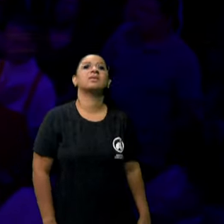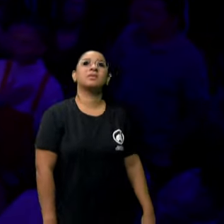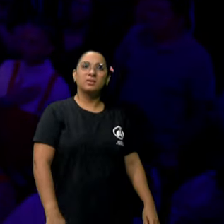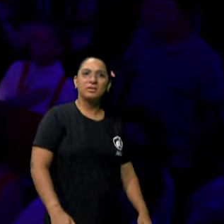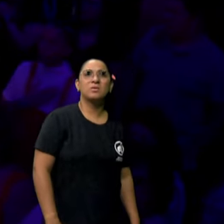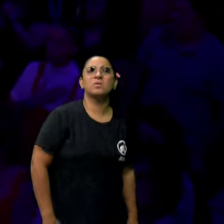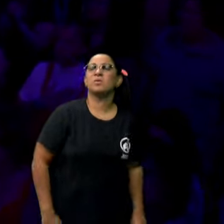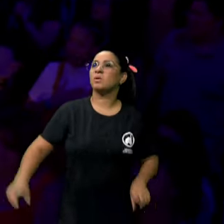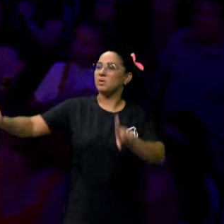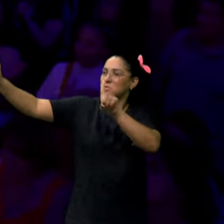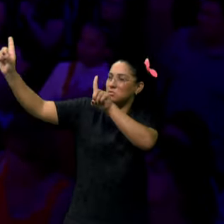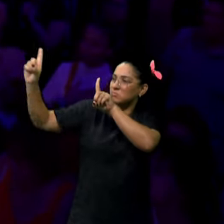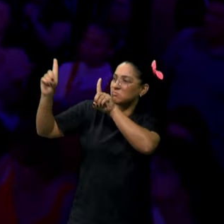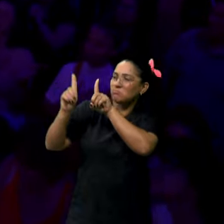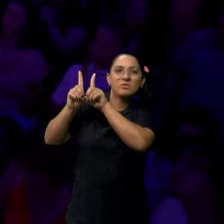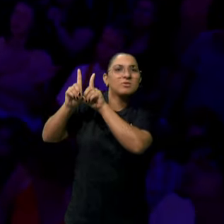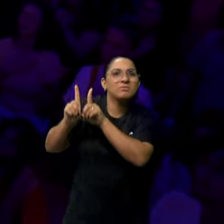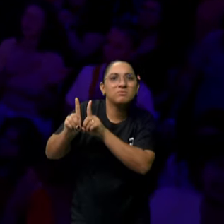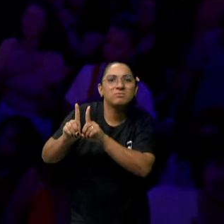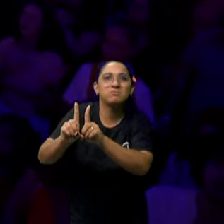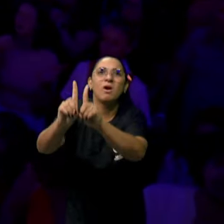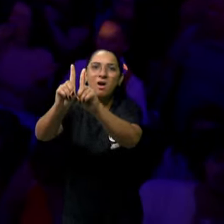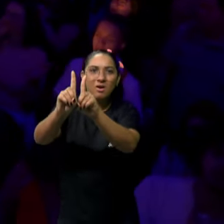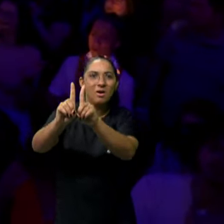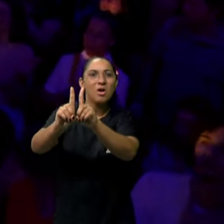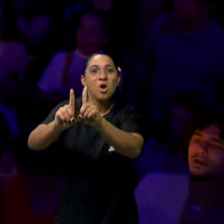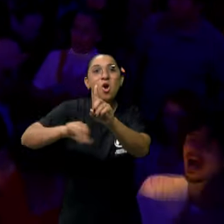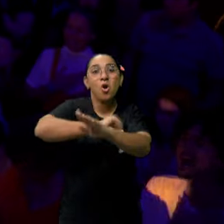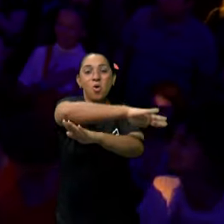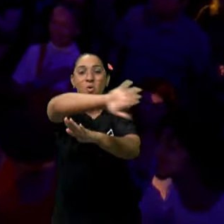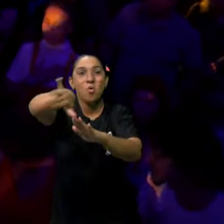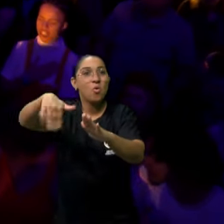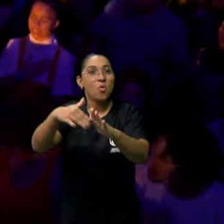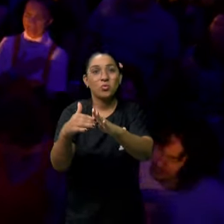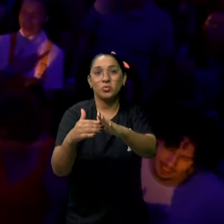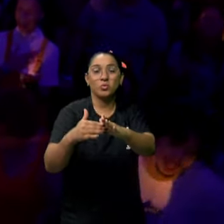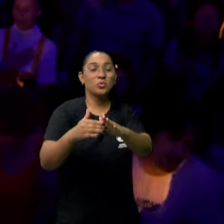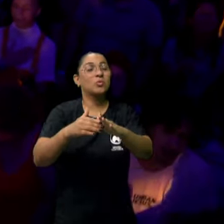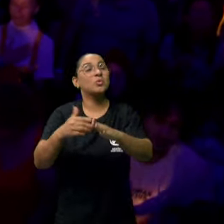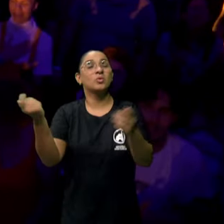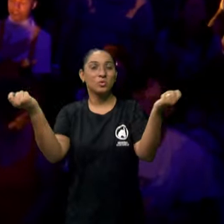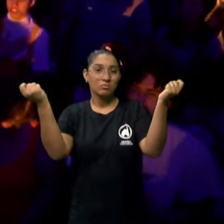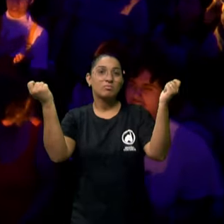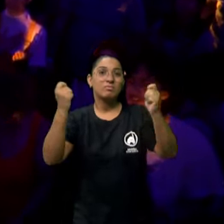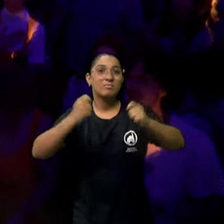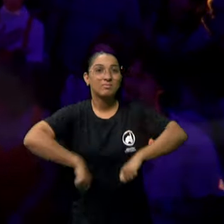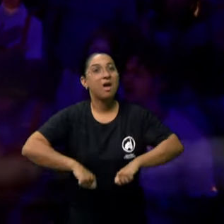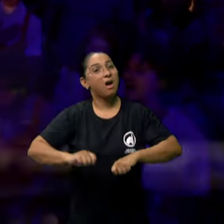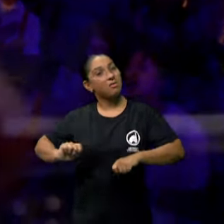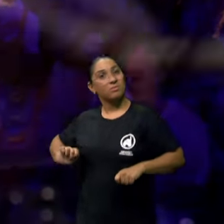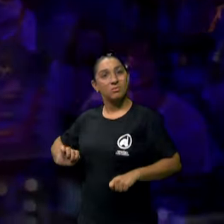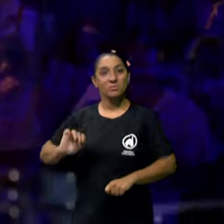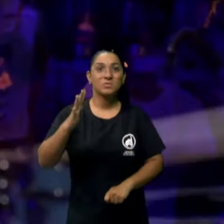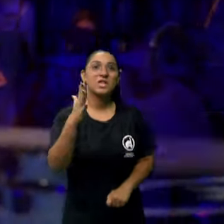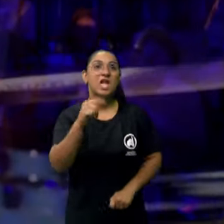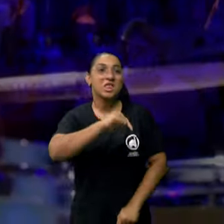contigo eu posso tudo mais eu quero só te